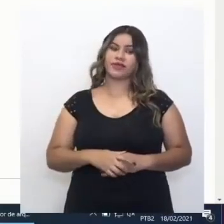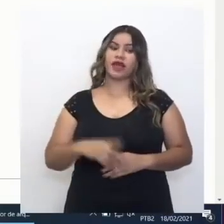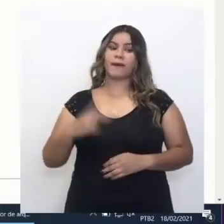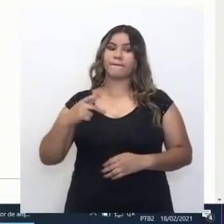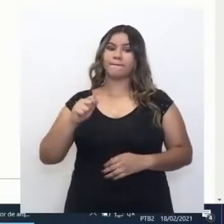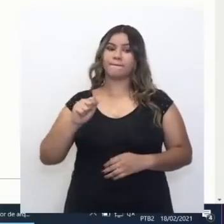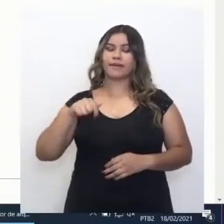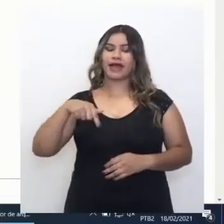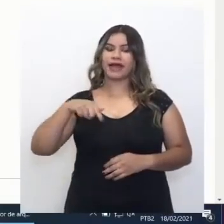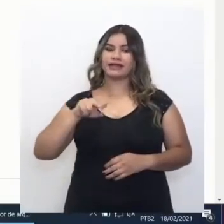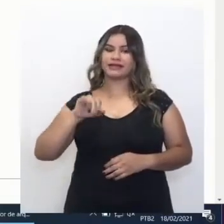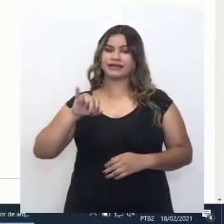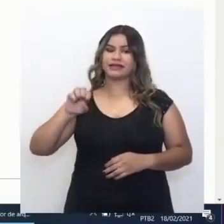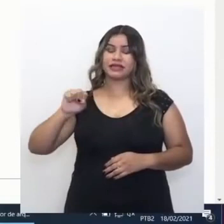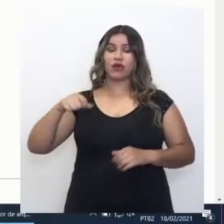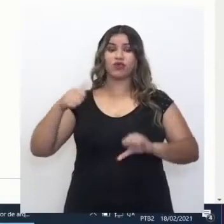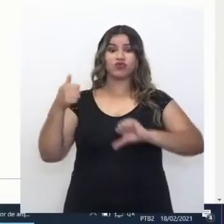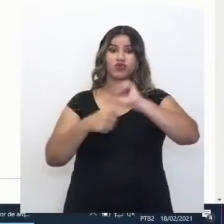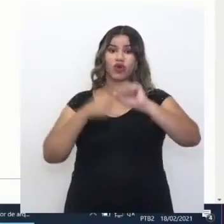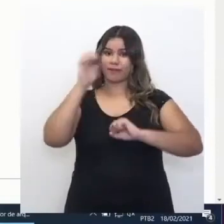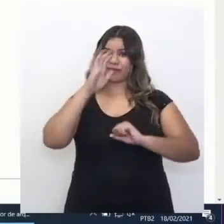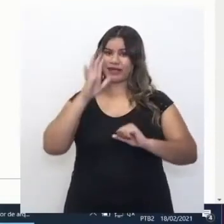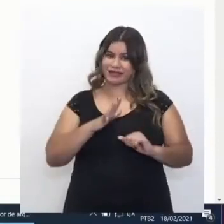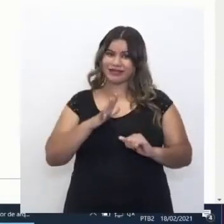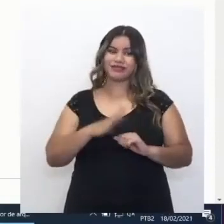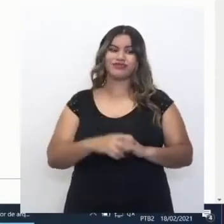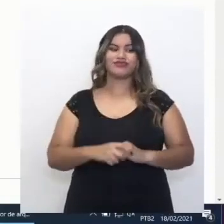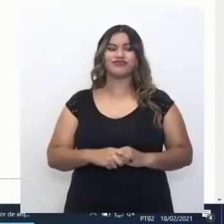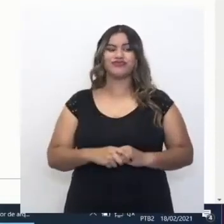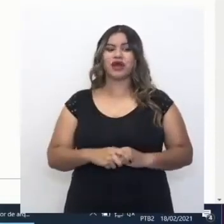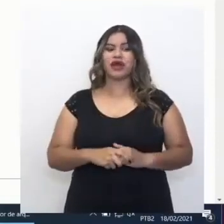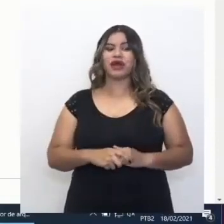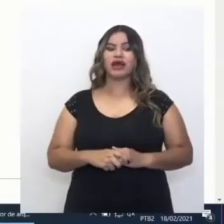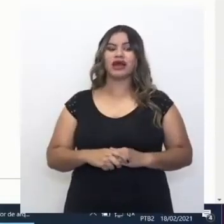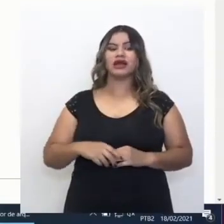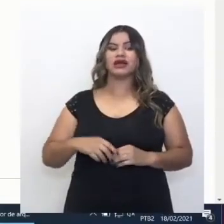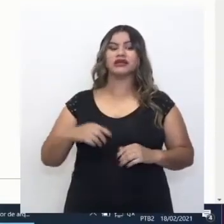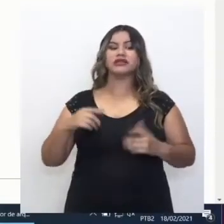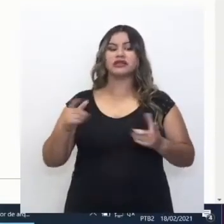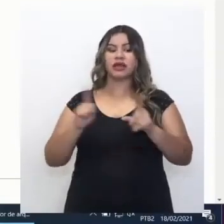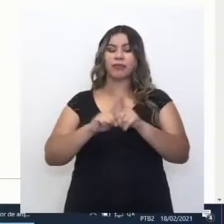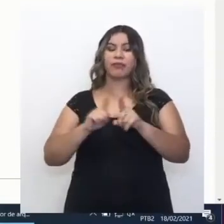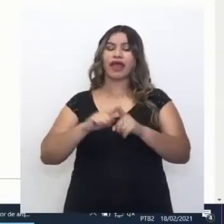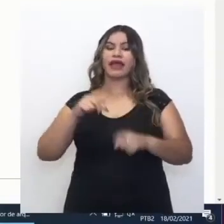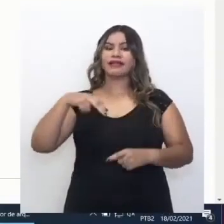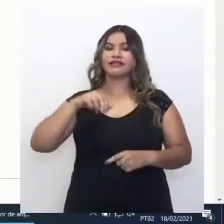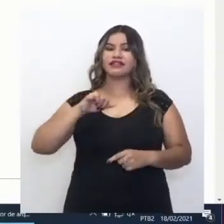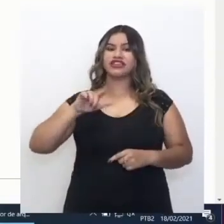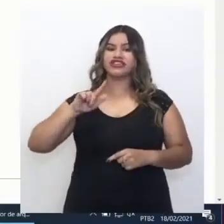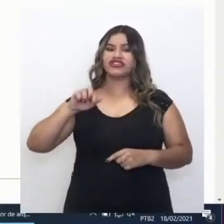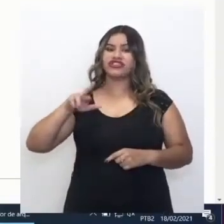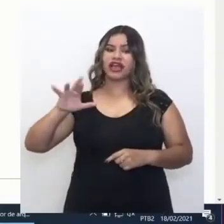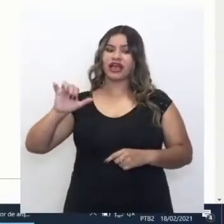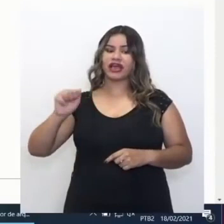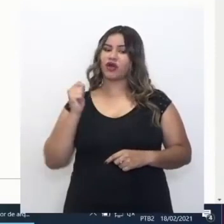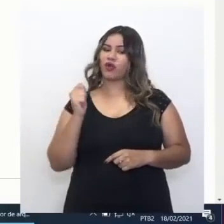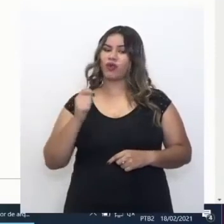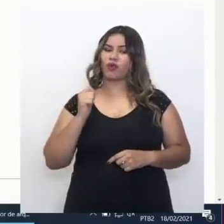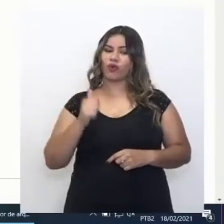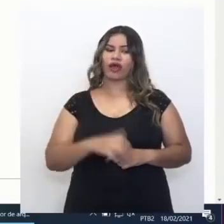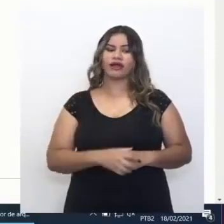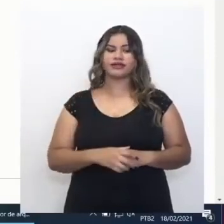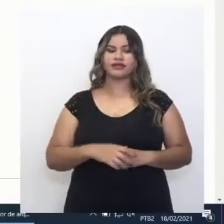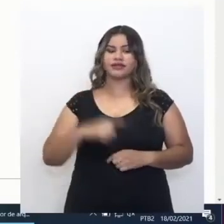Paquistão passou o Brasil, né? E a Nigéria também está lá, chegando próximo do Brasil. Tá? Bangladesh em oitavo, a Rússia em